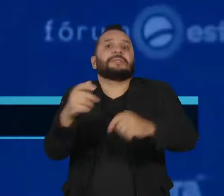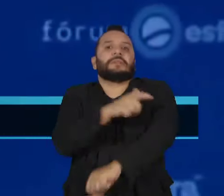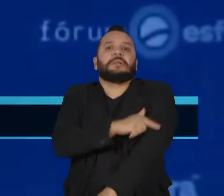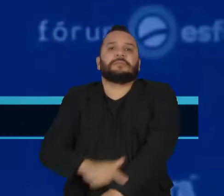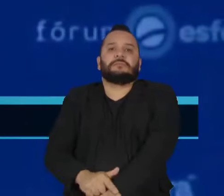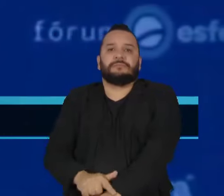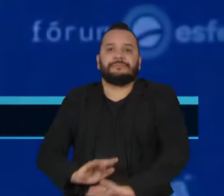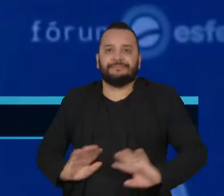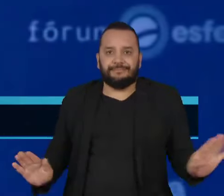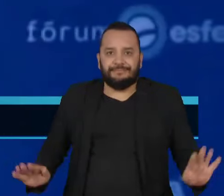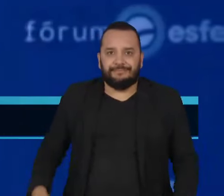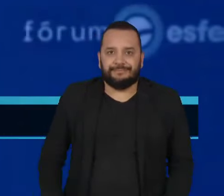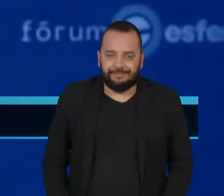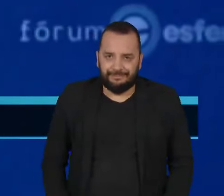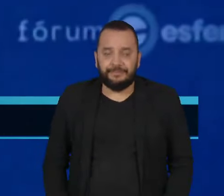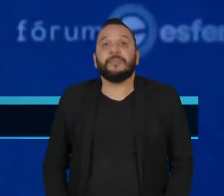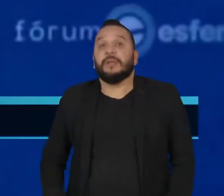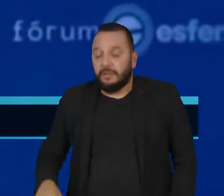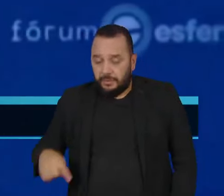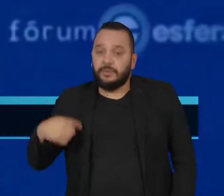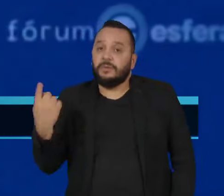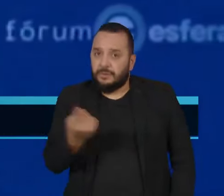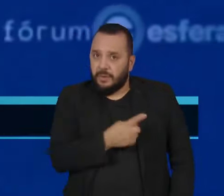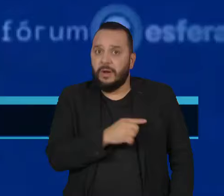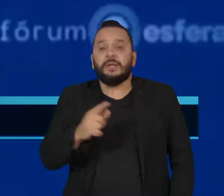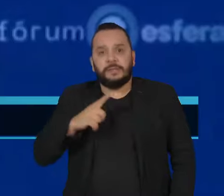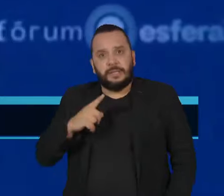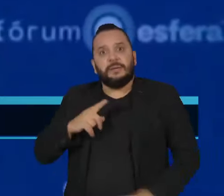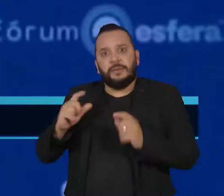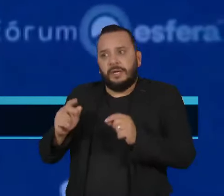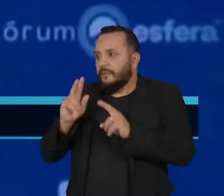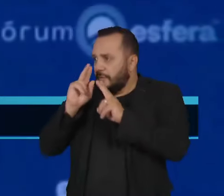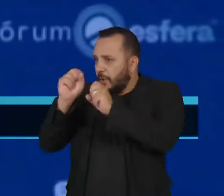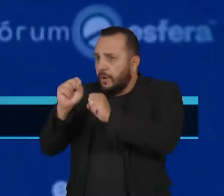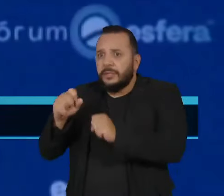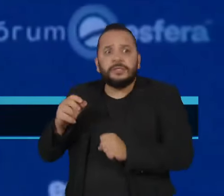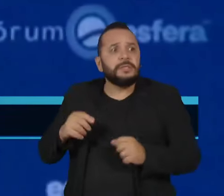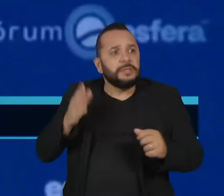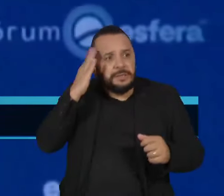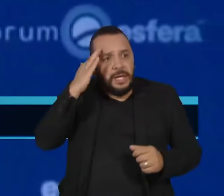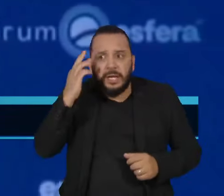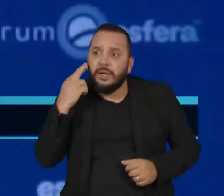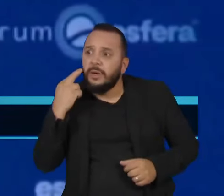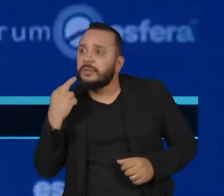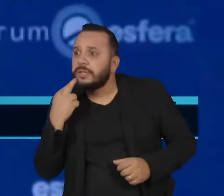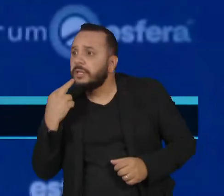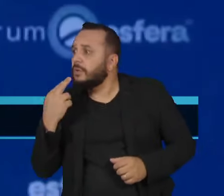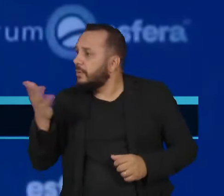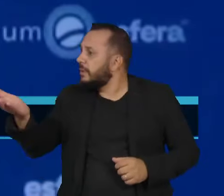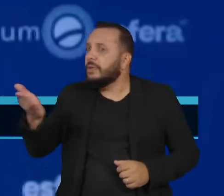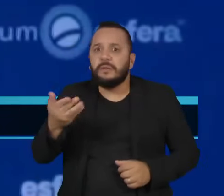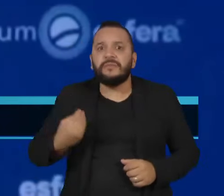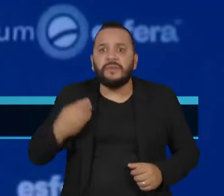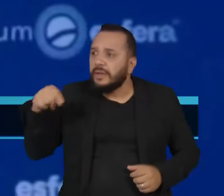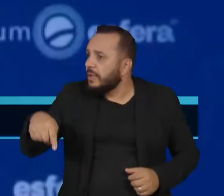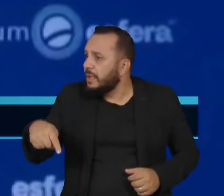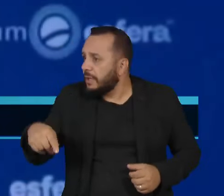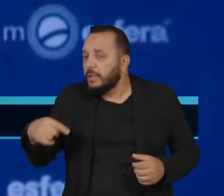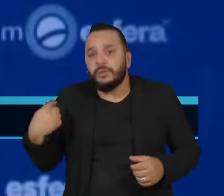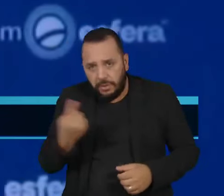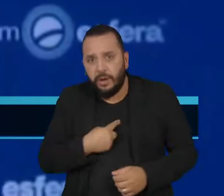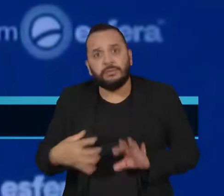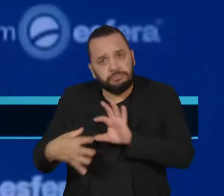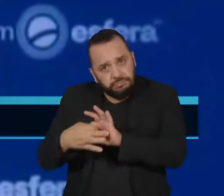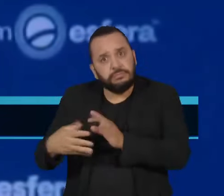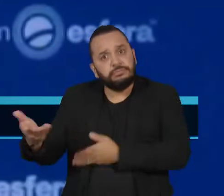institucional, temos, ao contrário das intrigas, se esse Pacheco está por aí, que aqui e ali se ouvem, nós vivemos em grande harmonia